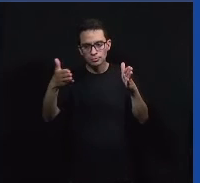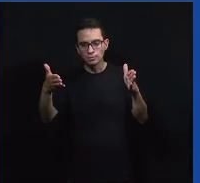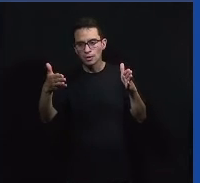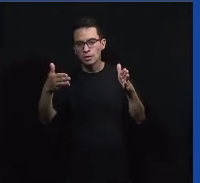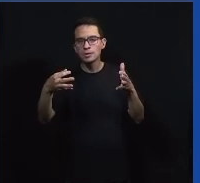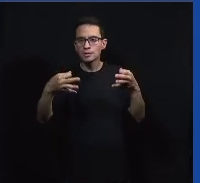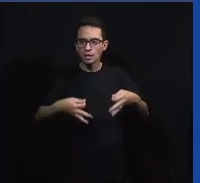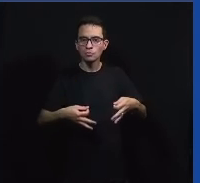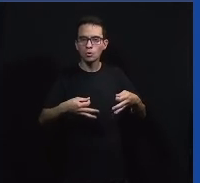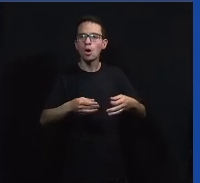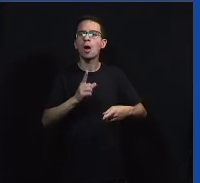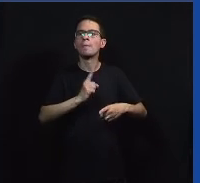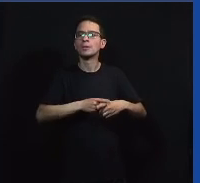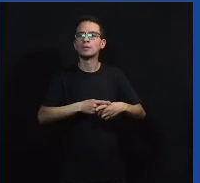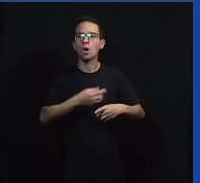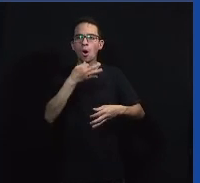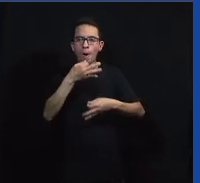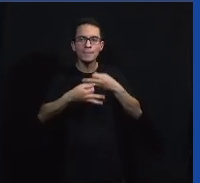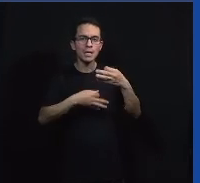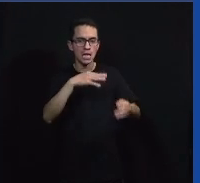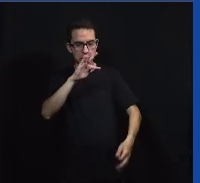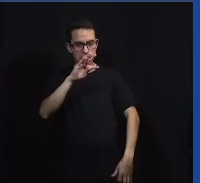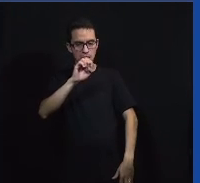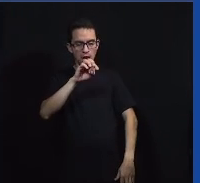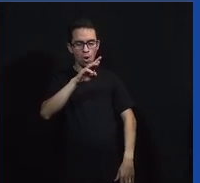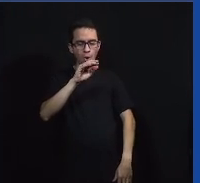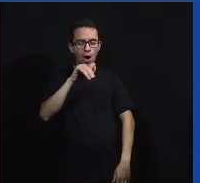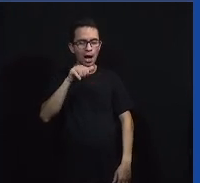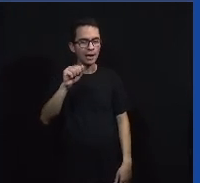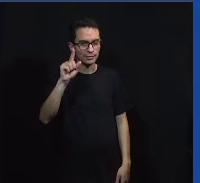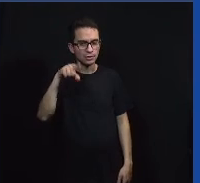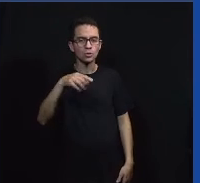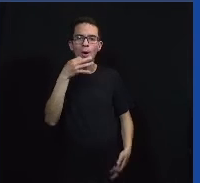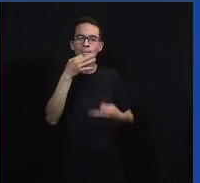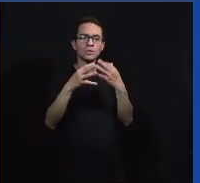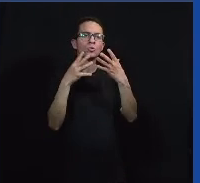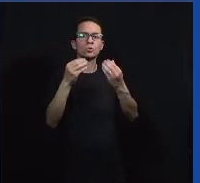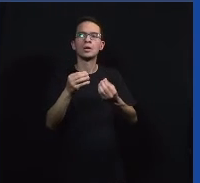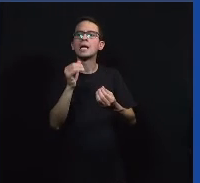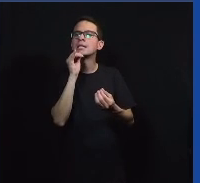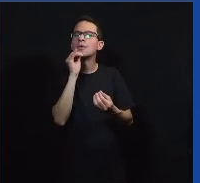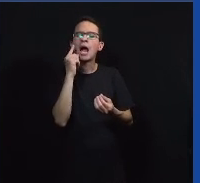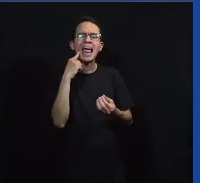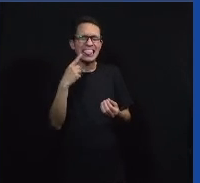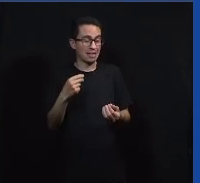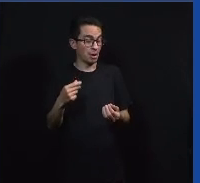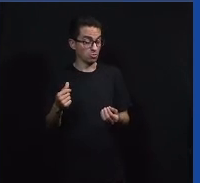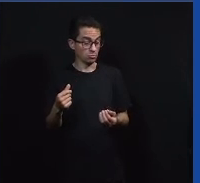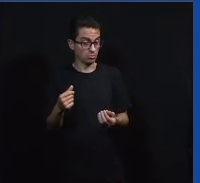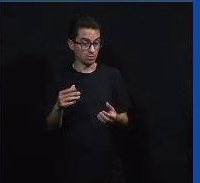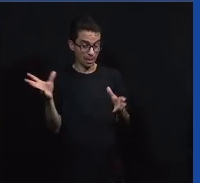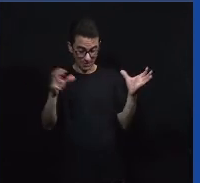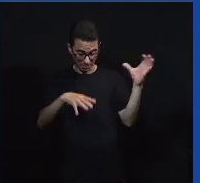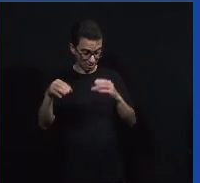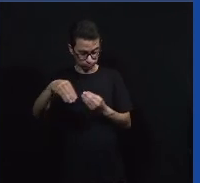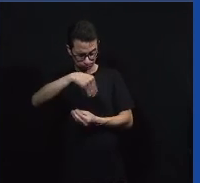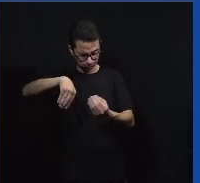Eu comentei com o pessoal do Terroir, vou comentar com todos, assim, a gente pegou os limões e a gente fez uma torta de limão